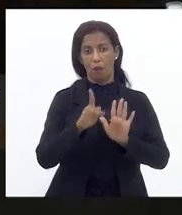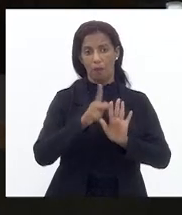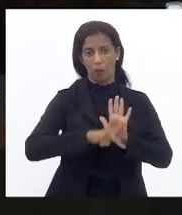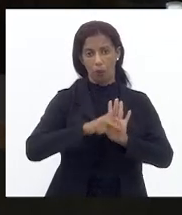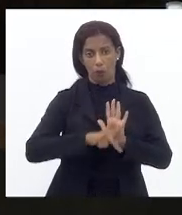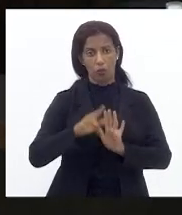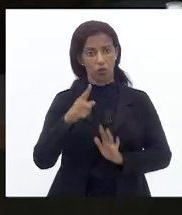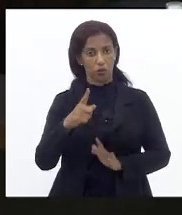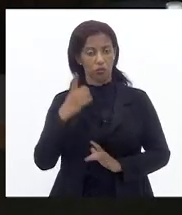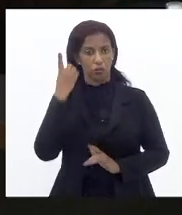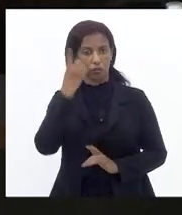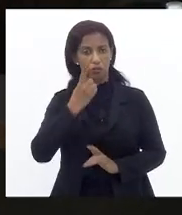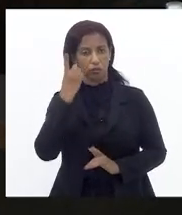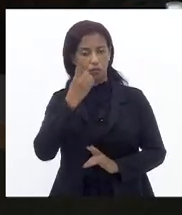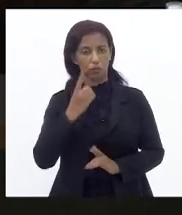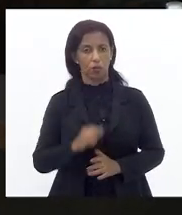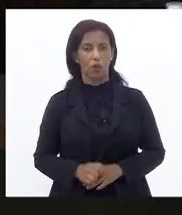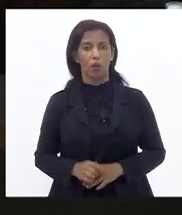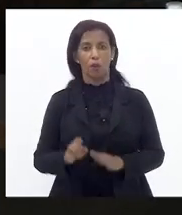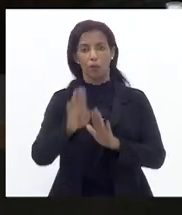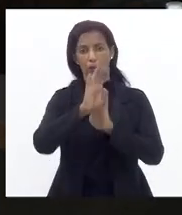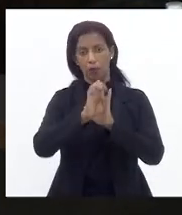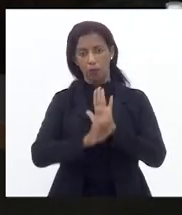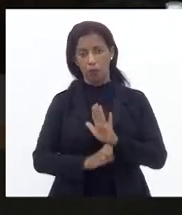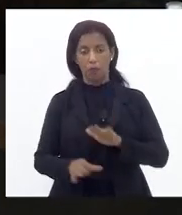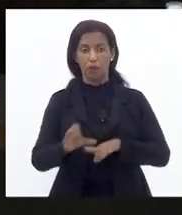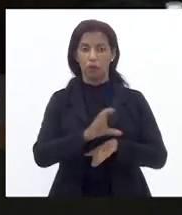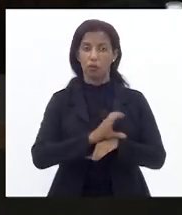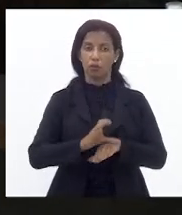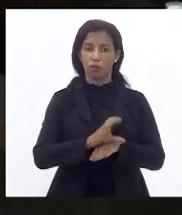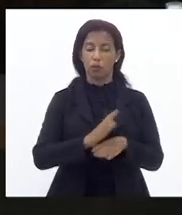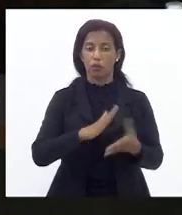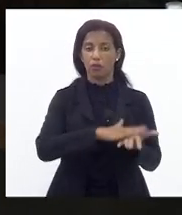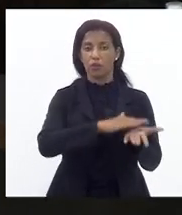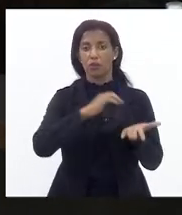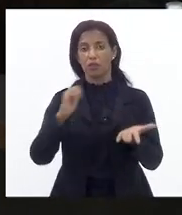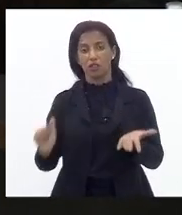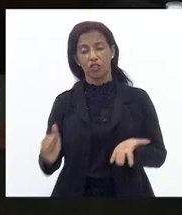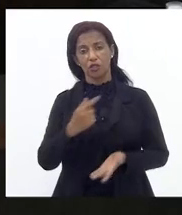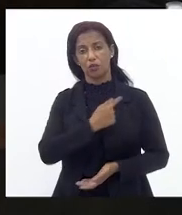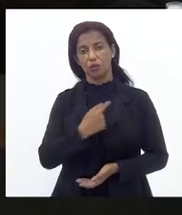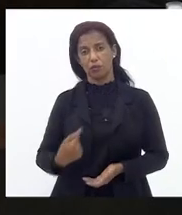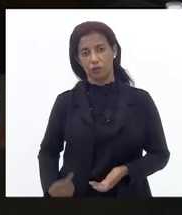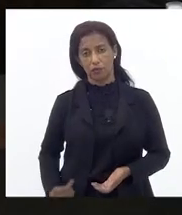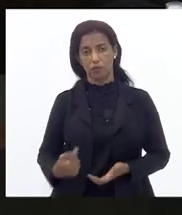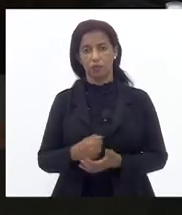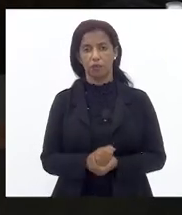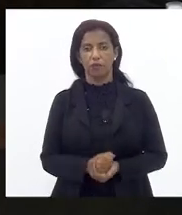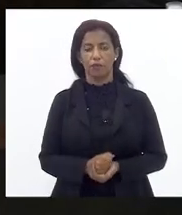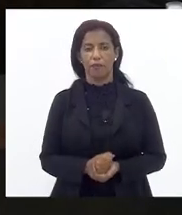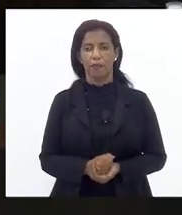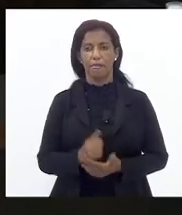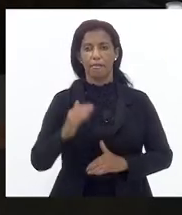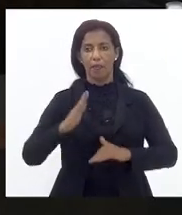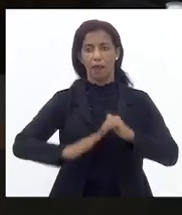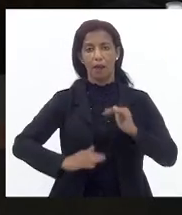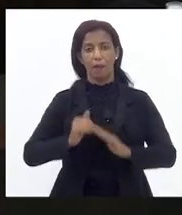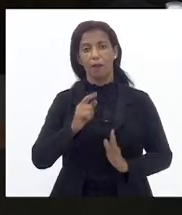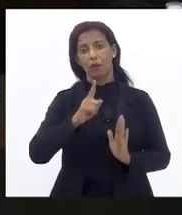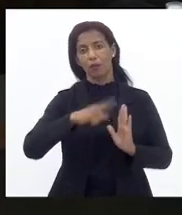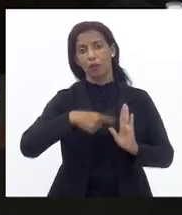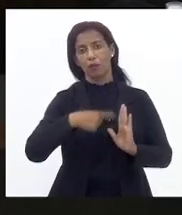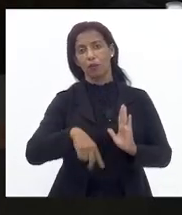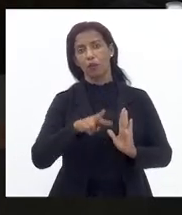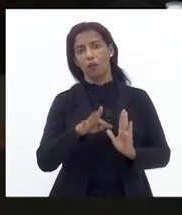parlamentar por emenda constitucional que você tira do governador a capacidade do